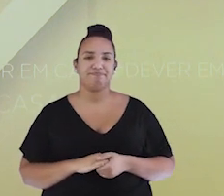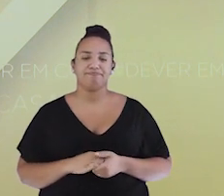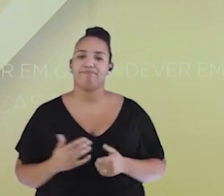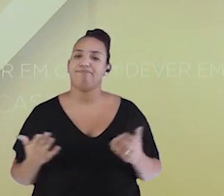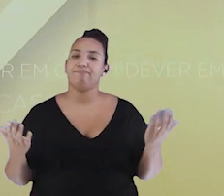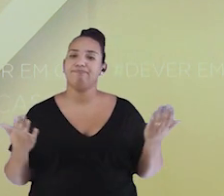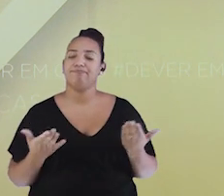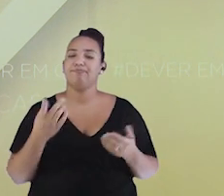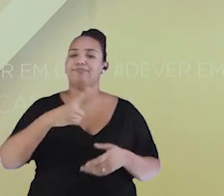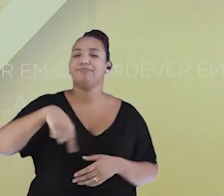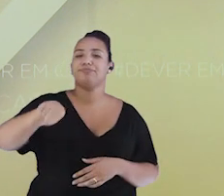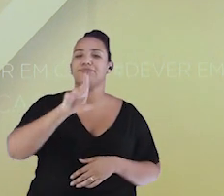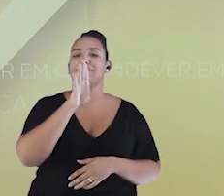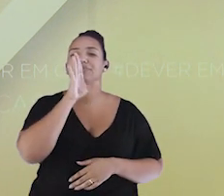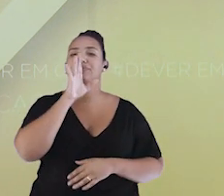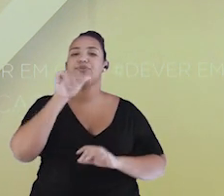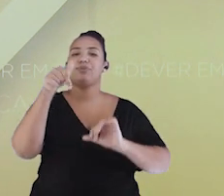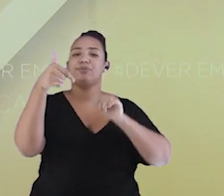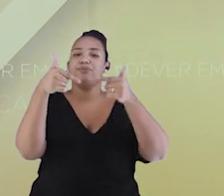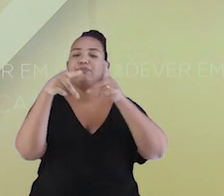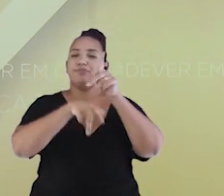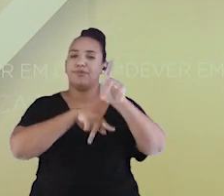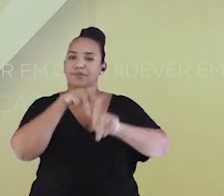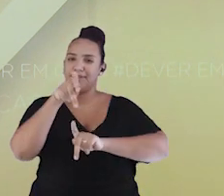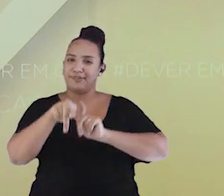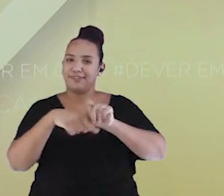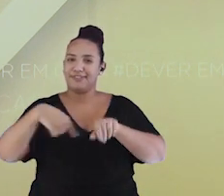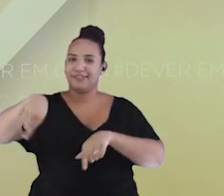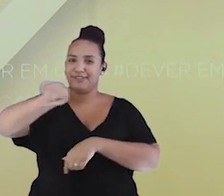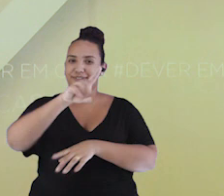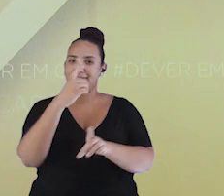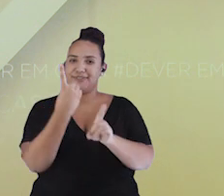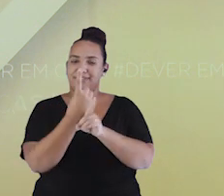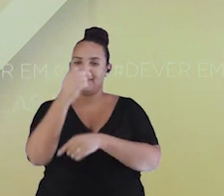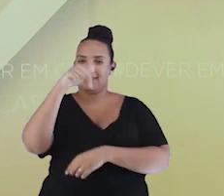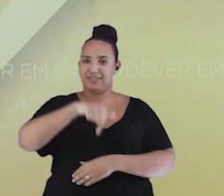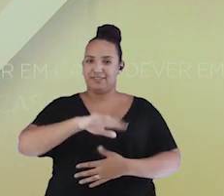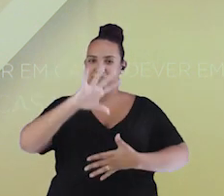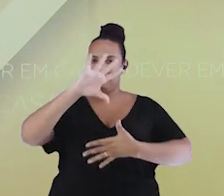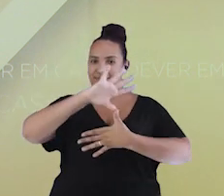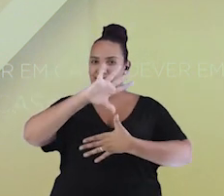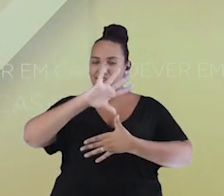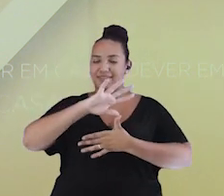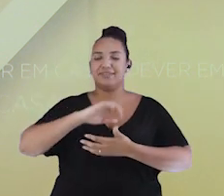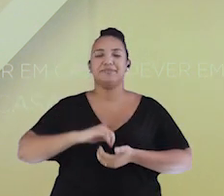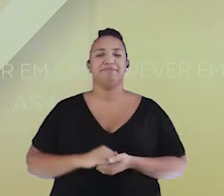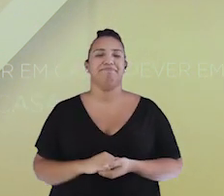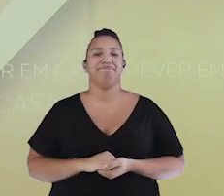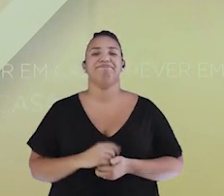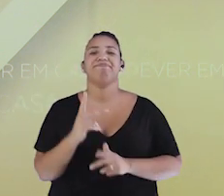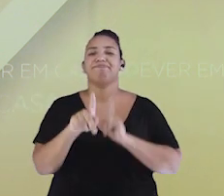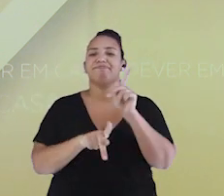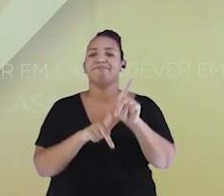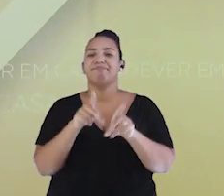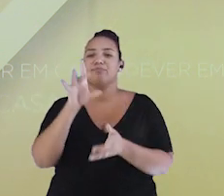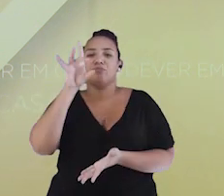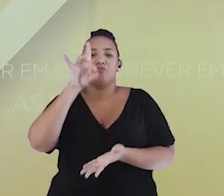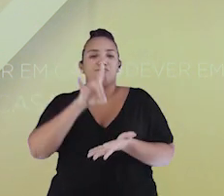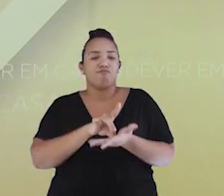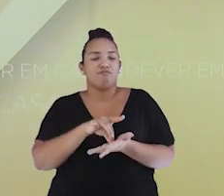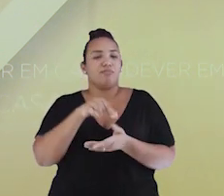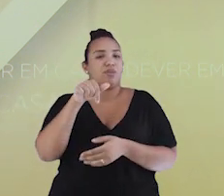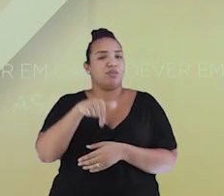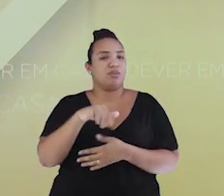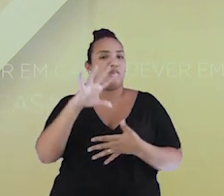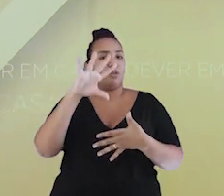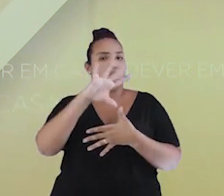Agora, vamos falar de outros povos originários encontrados aqui na América. Os povos originários que habitavam